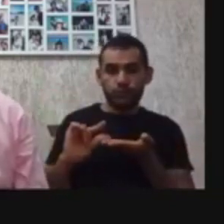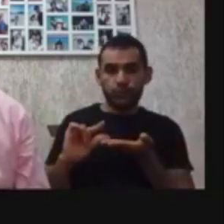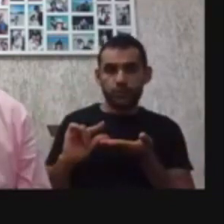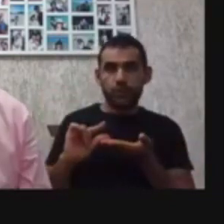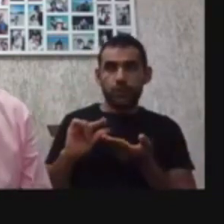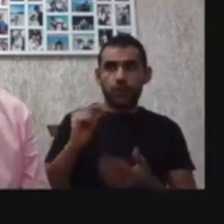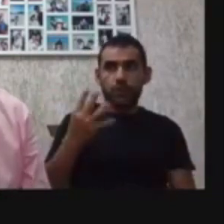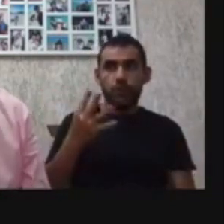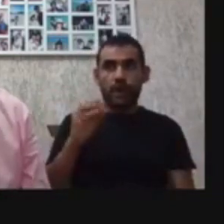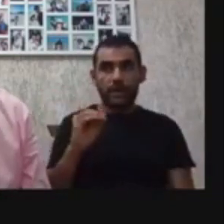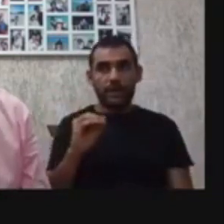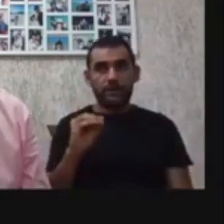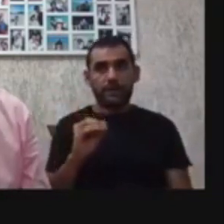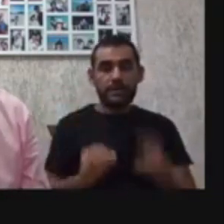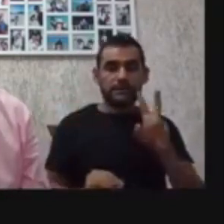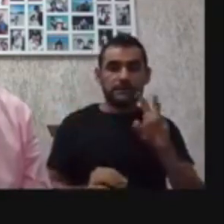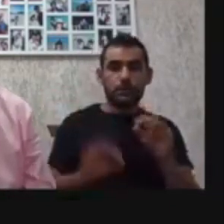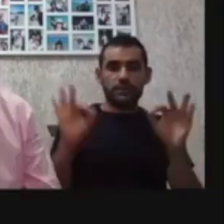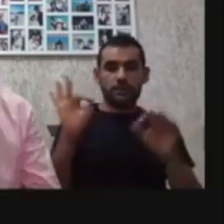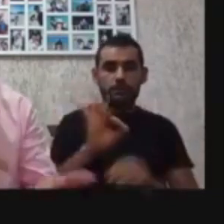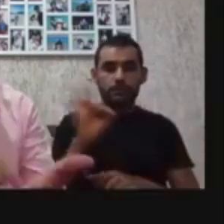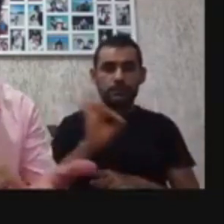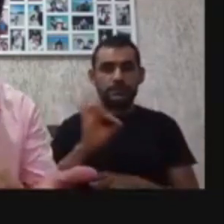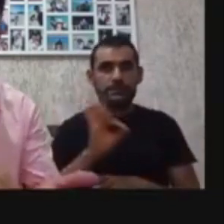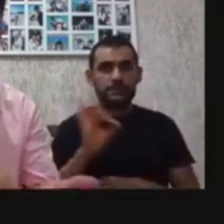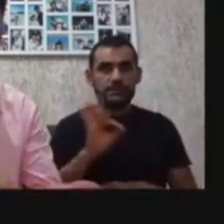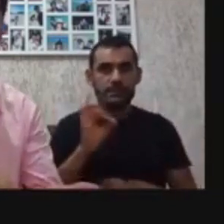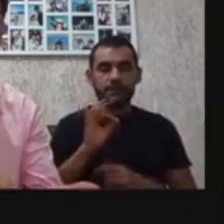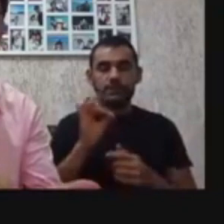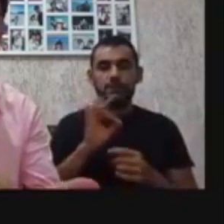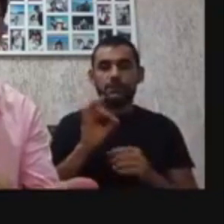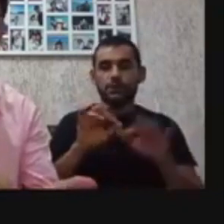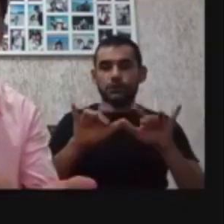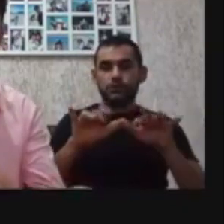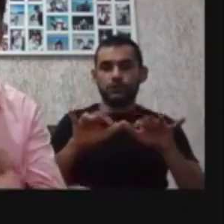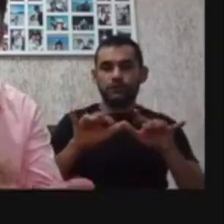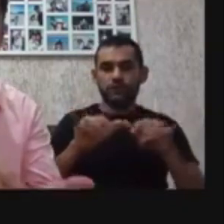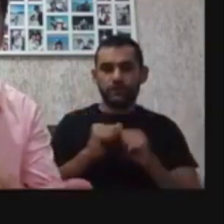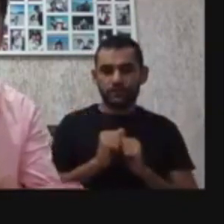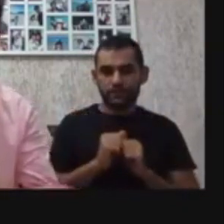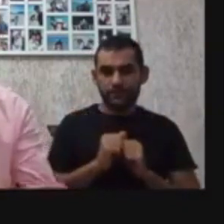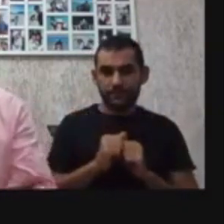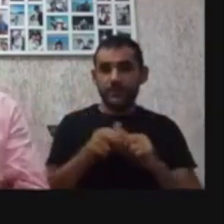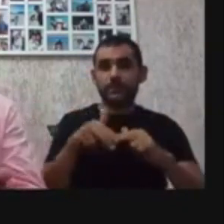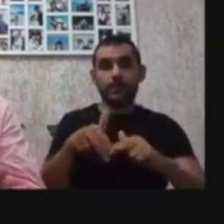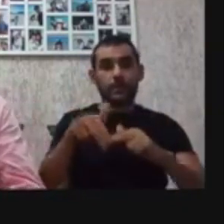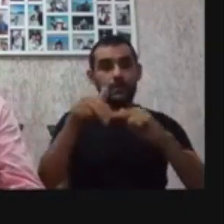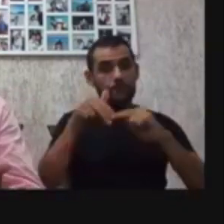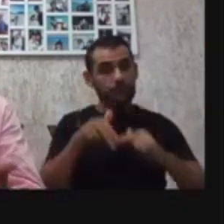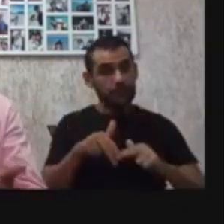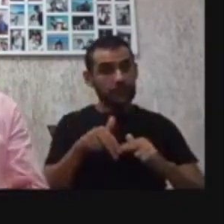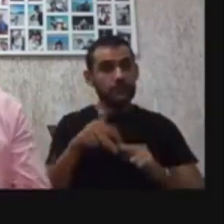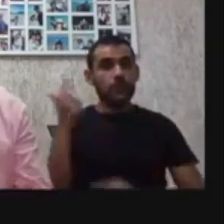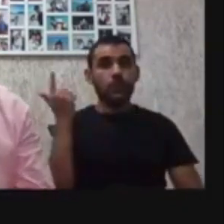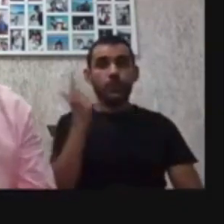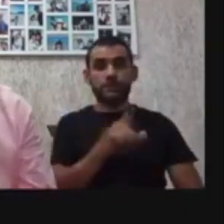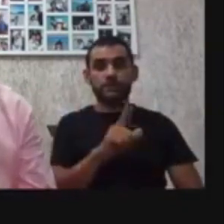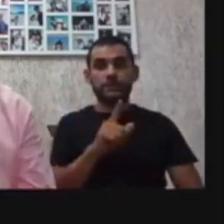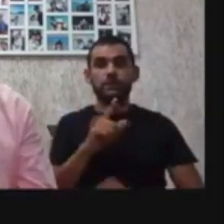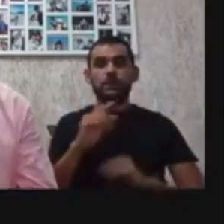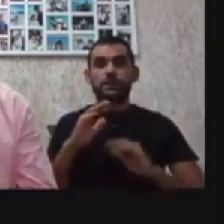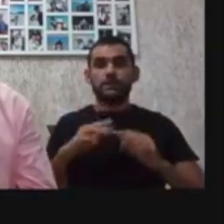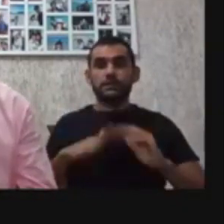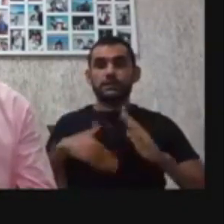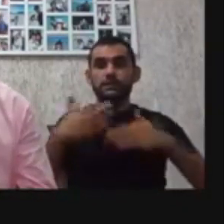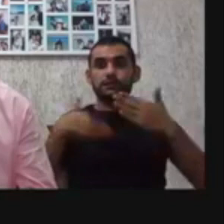de 40% a 50% dos funcionários informatizando a instituição. E com isso, nós conseguimos crescer a